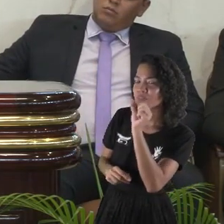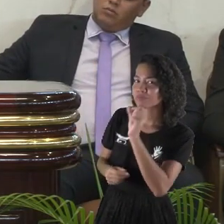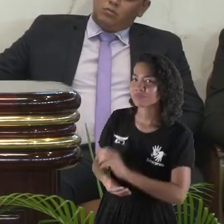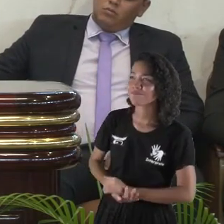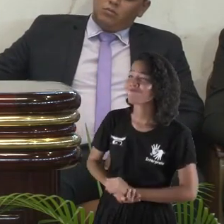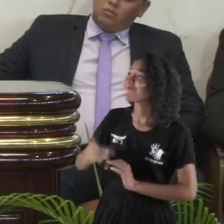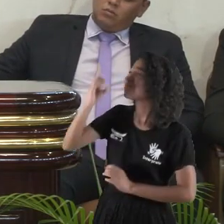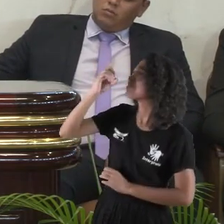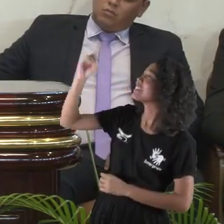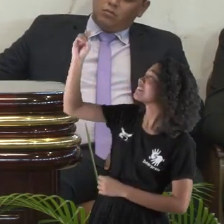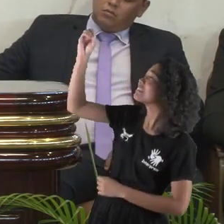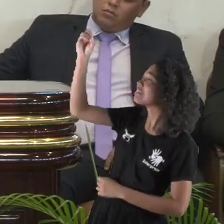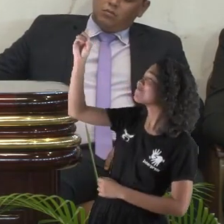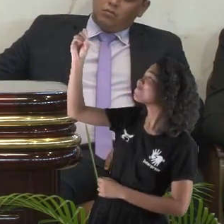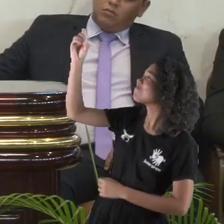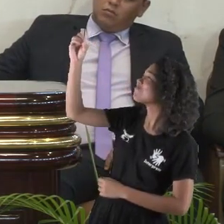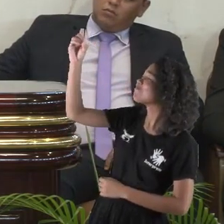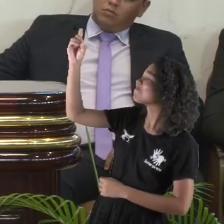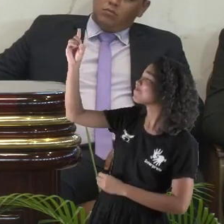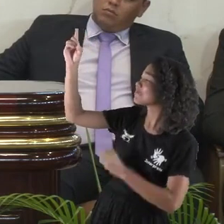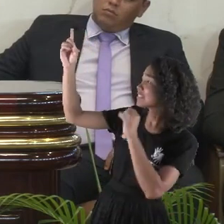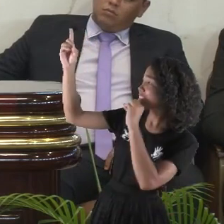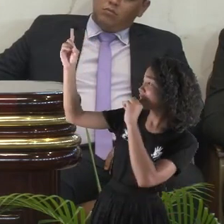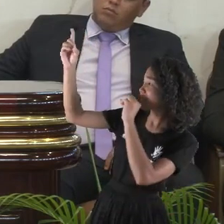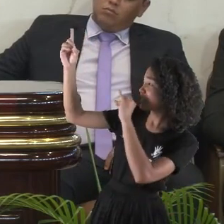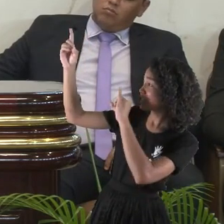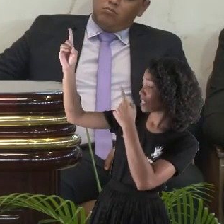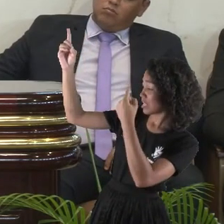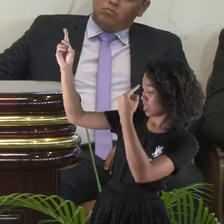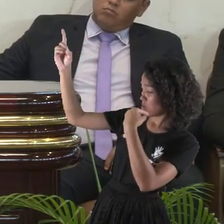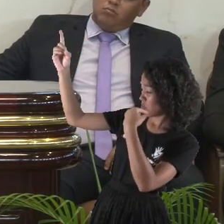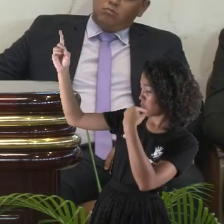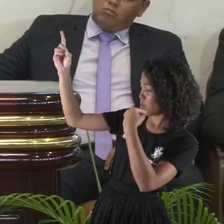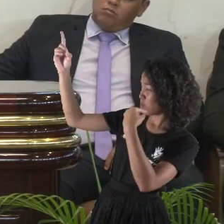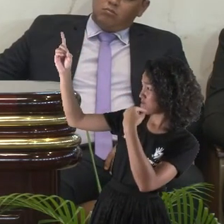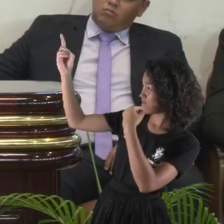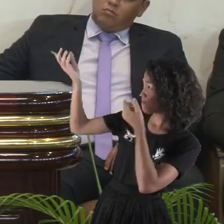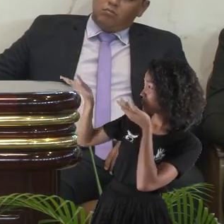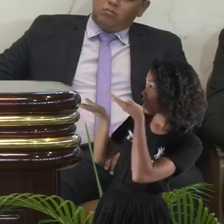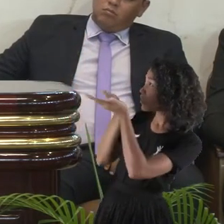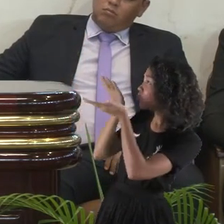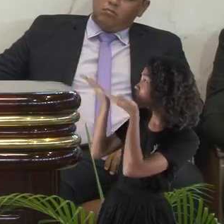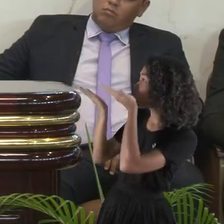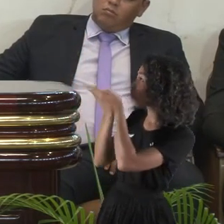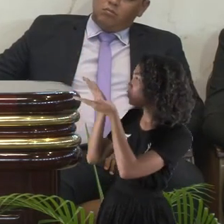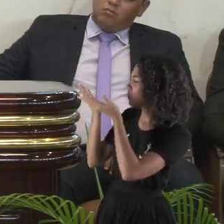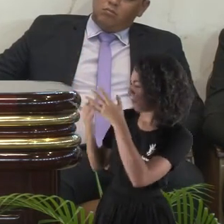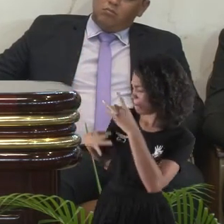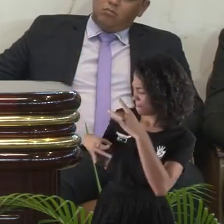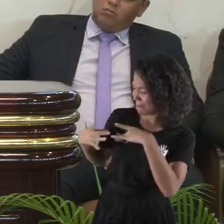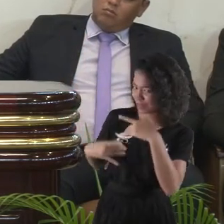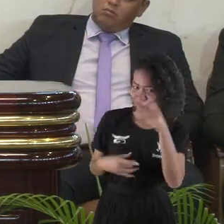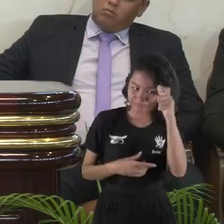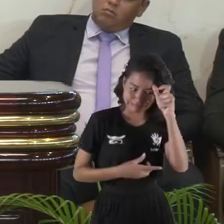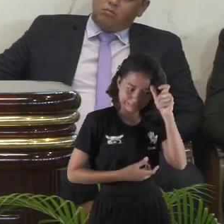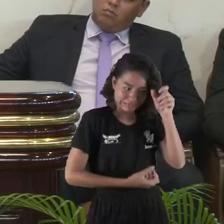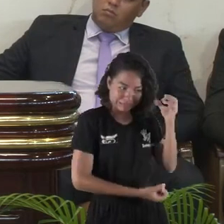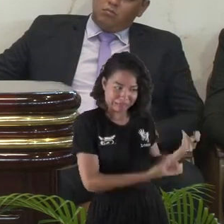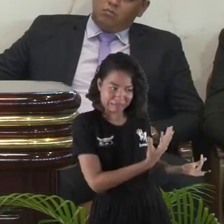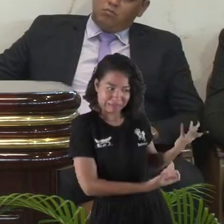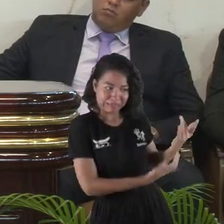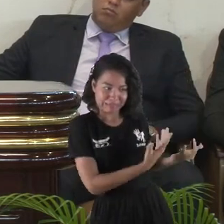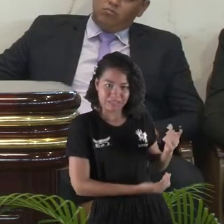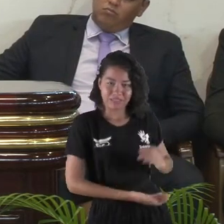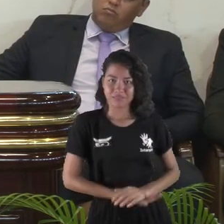Deus, se eu te adoro por medo do inferno, queima-me